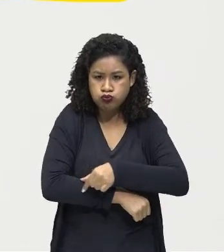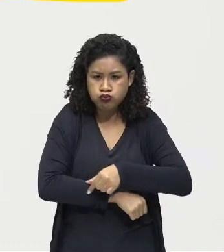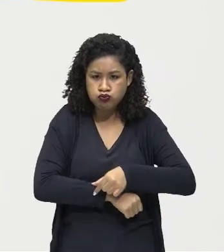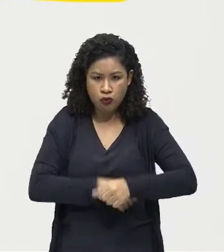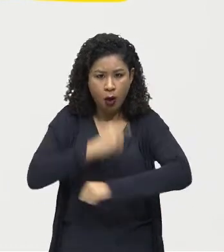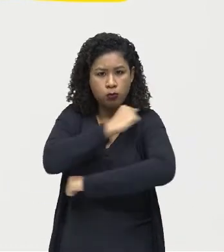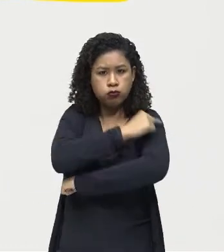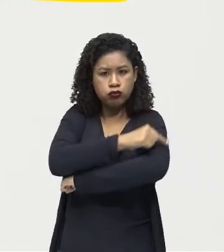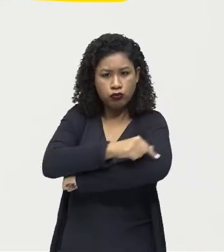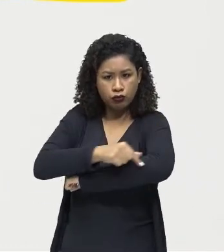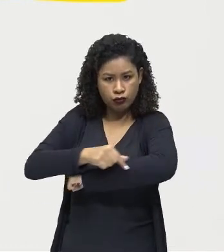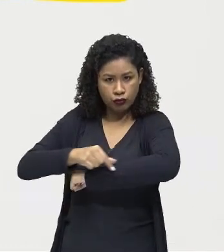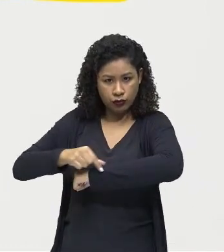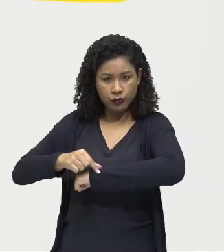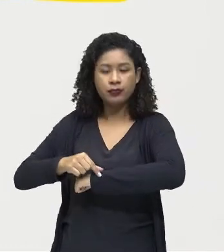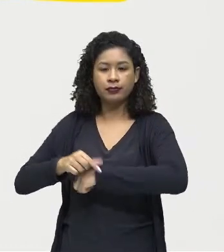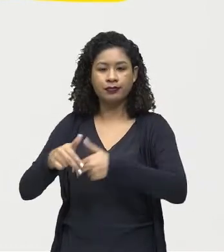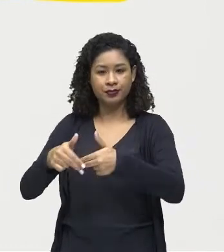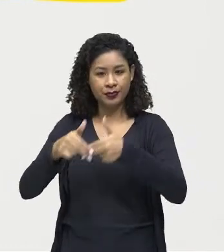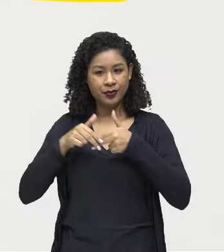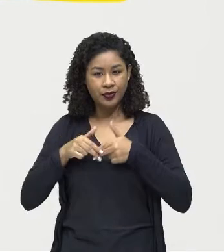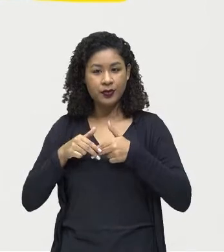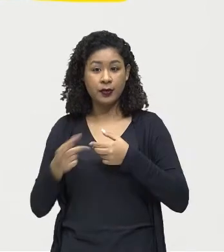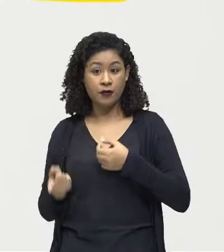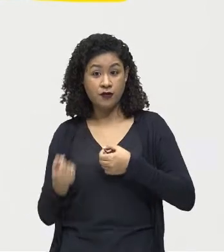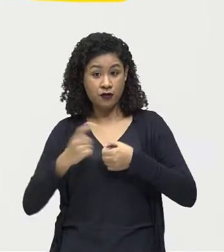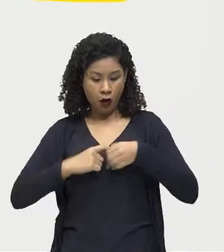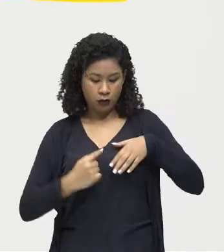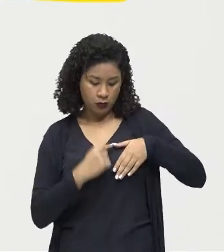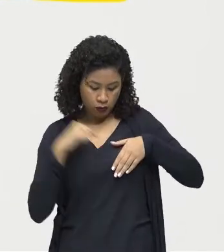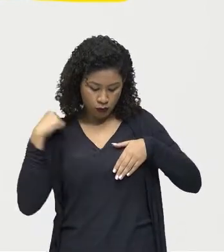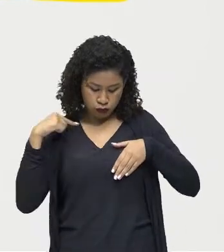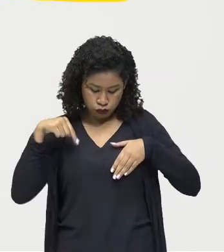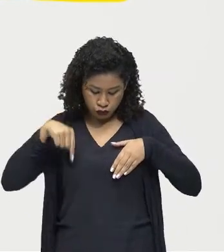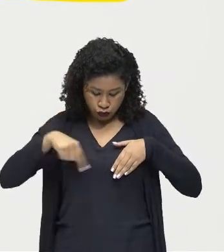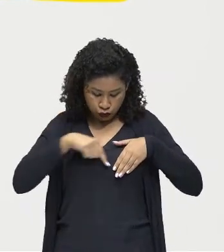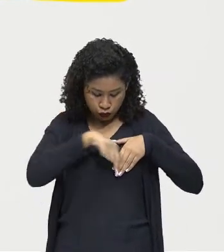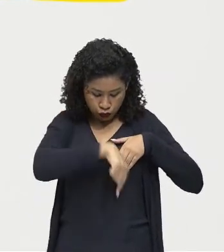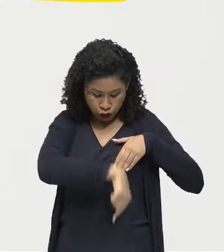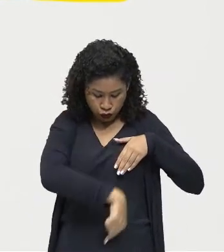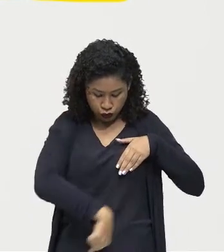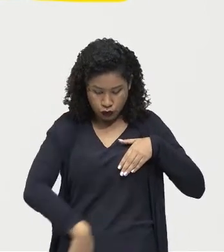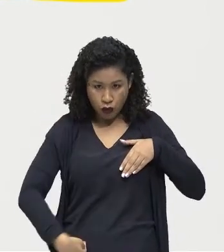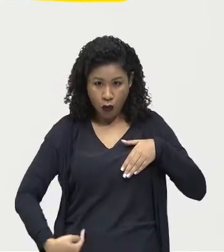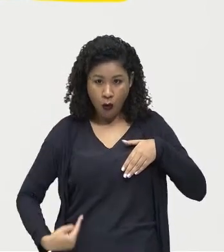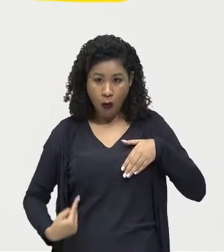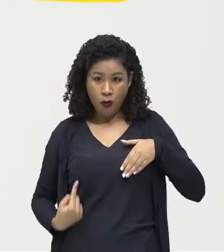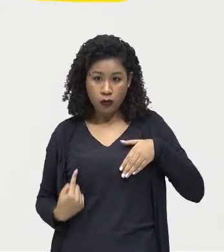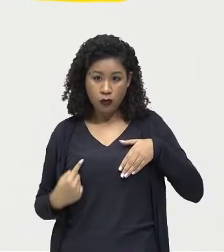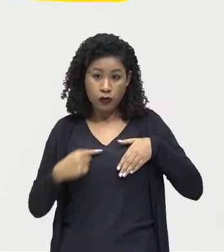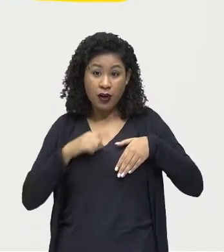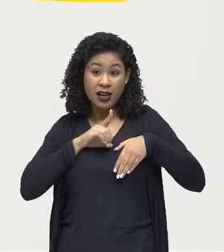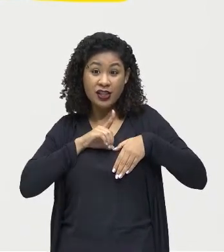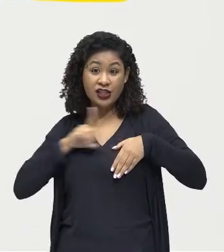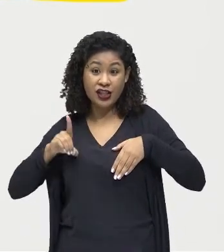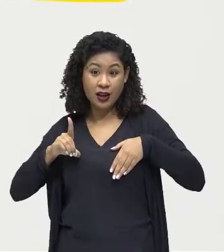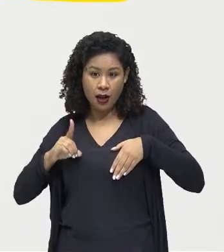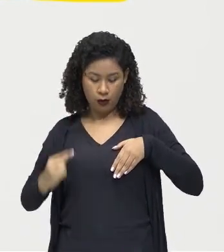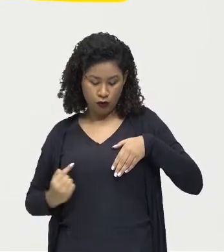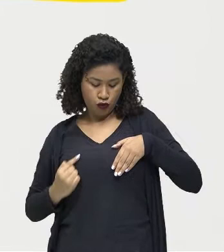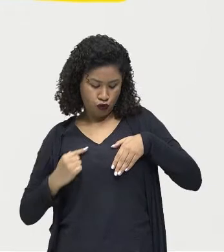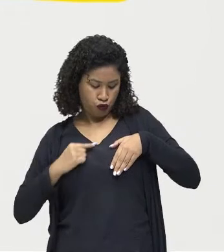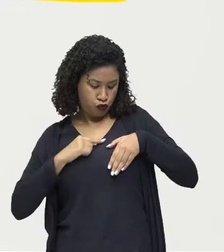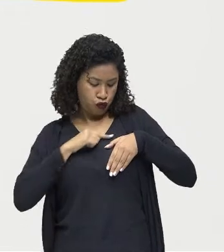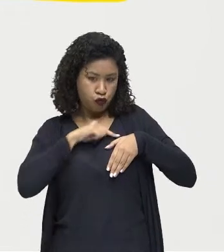vai retornar pelo lado direito do coração, pela veia cava, né? Então ela vai ali, ó, sempre seguir